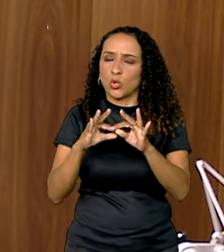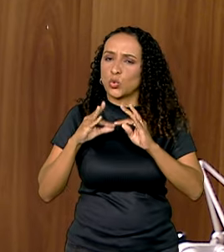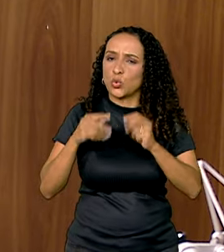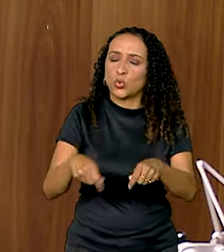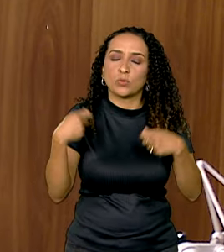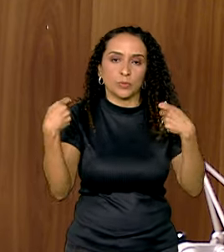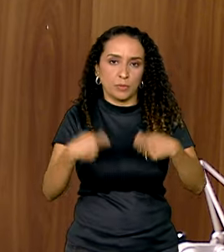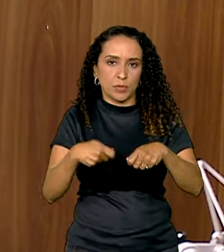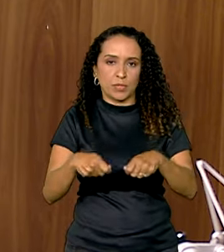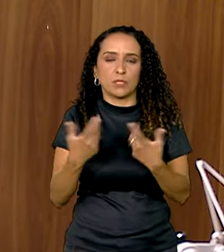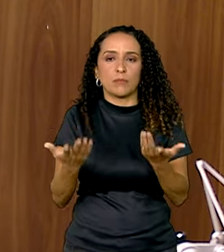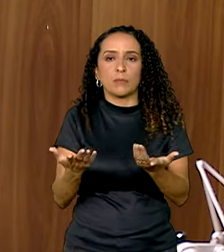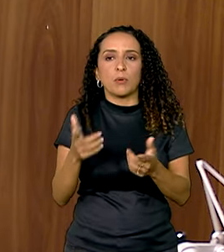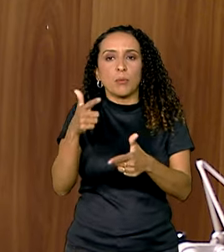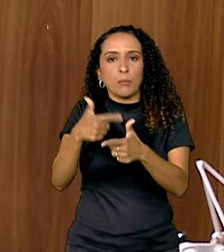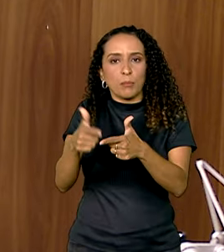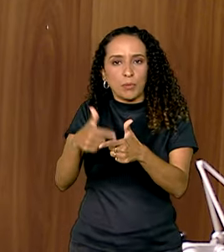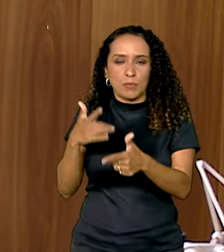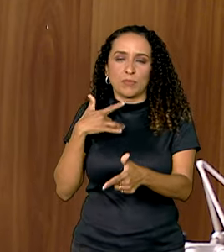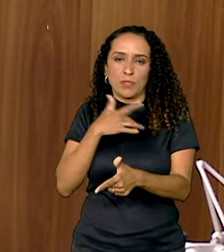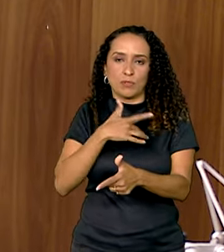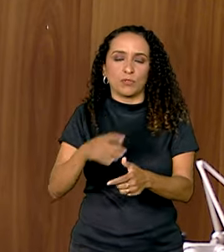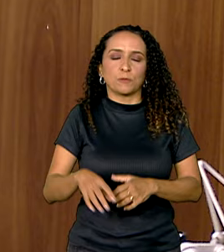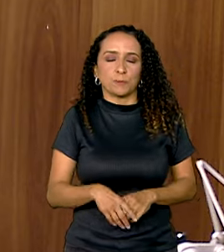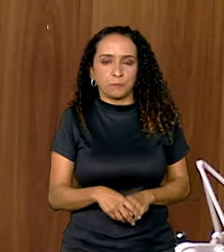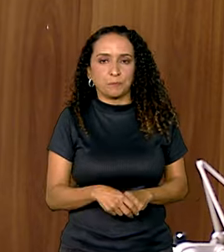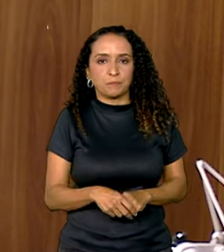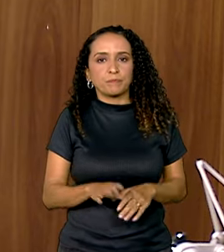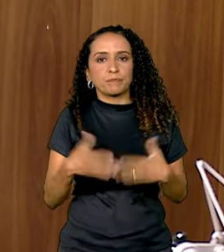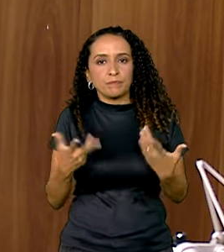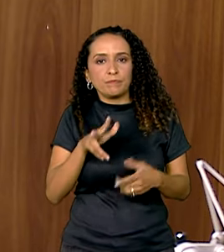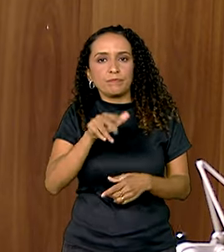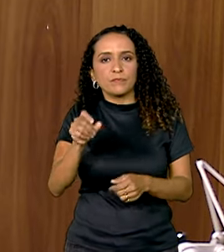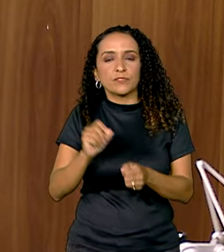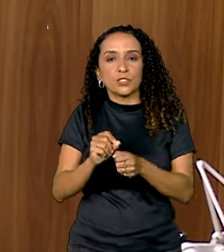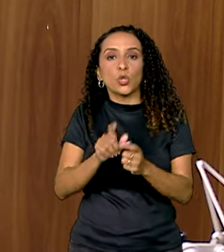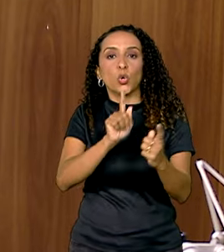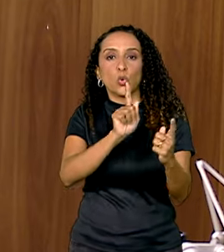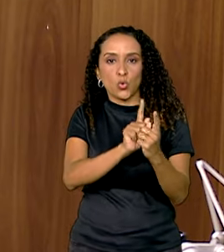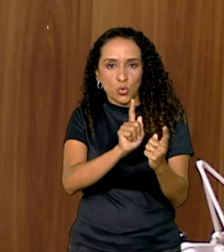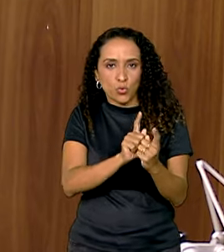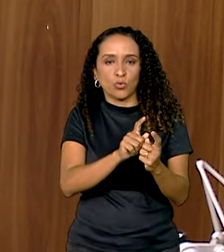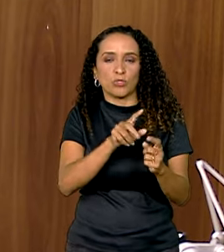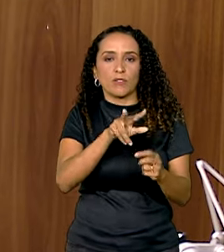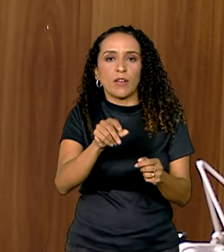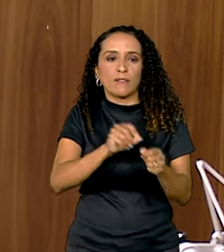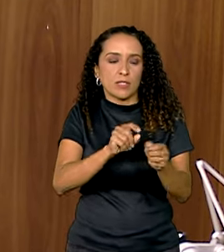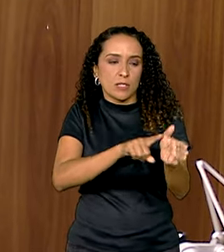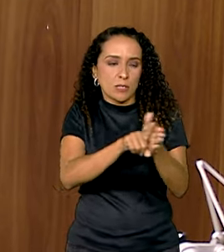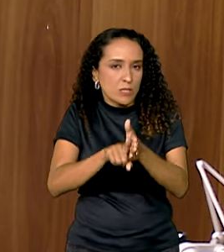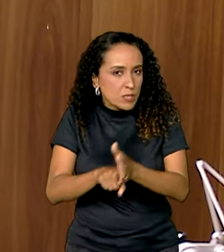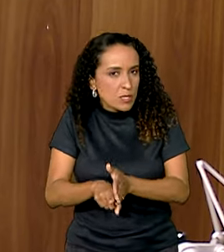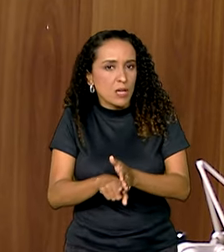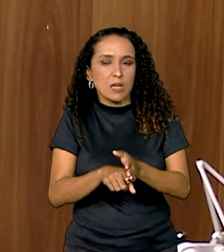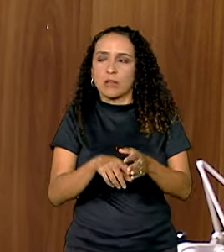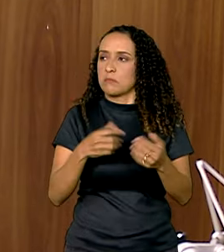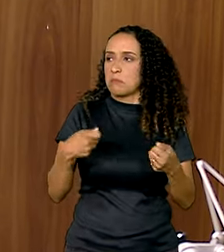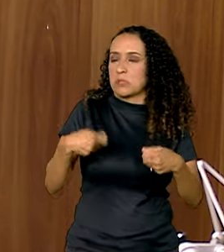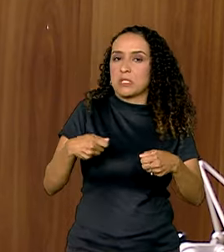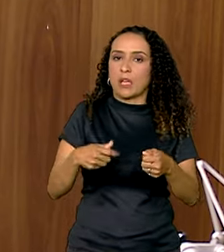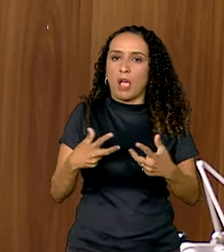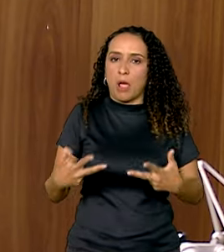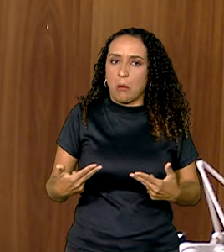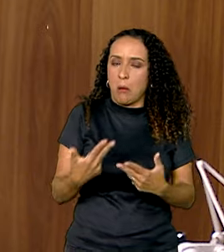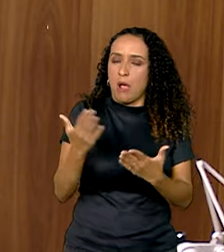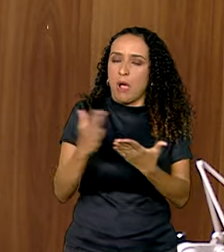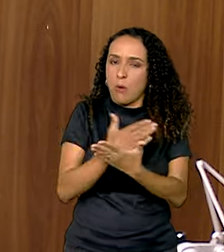ele precisa para aquele problema de saúde. Então, ele vai fazer a consulta, vai fazer o exame, se tiver que fazer algum